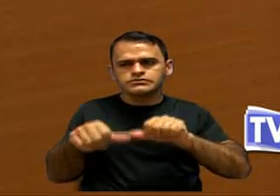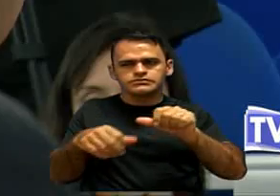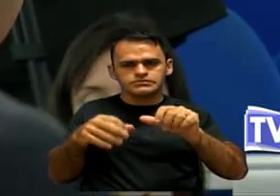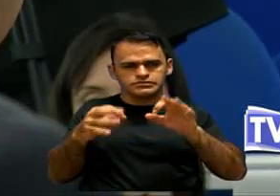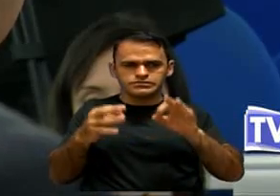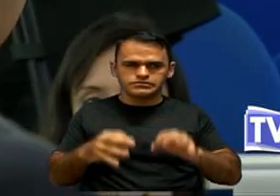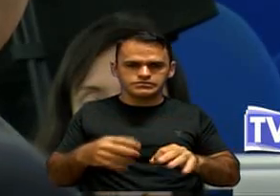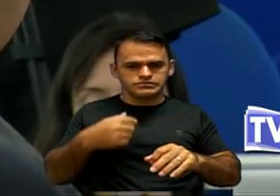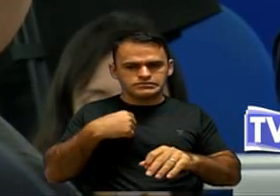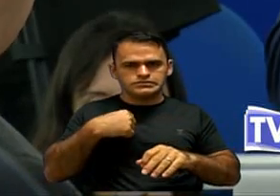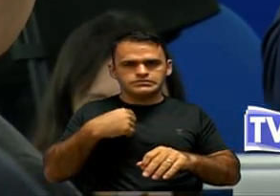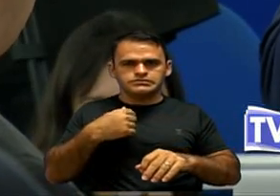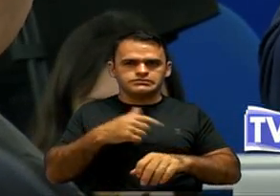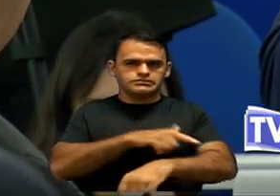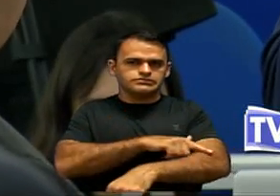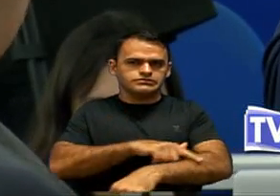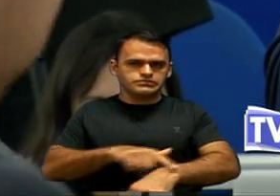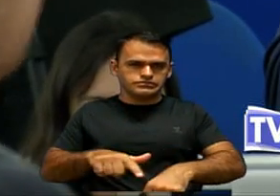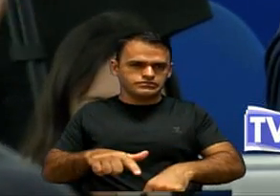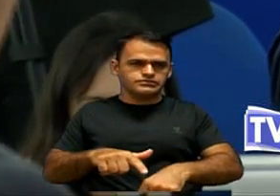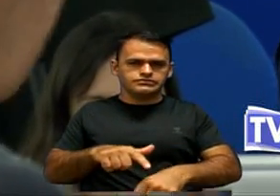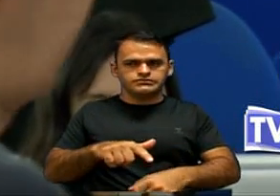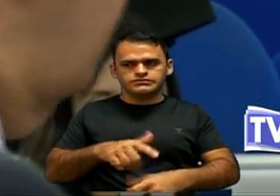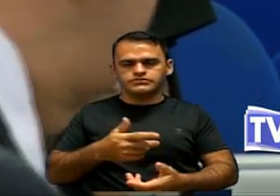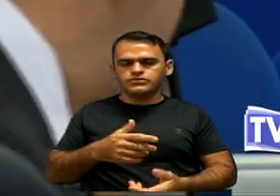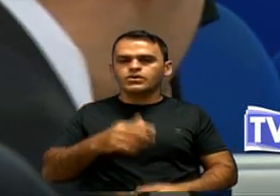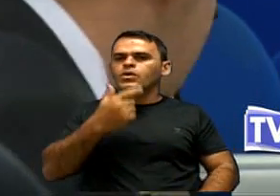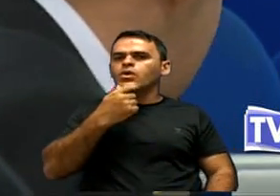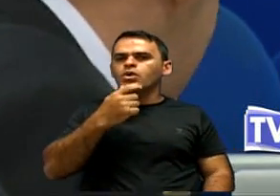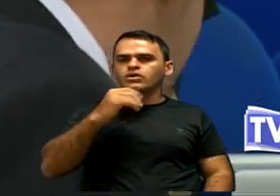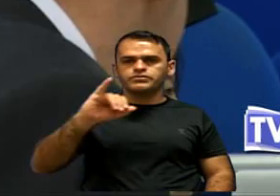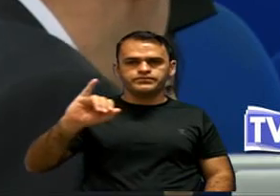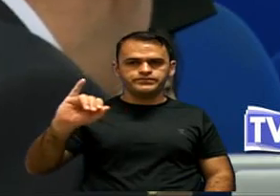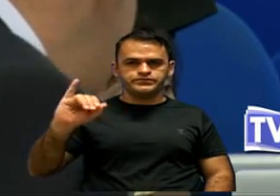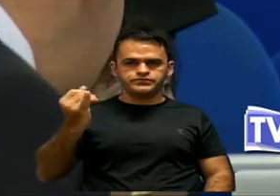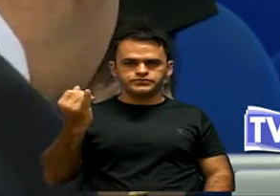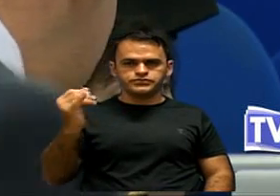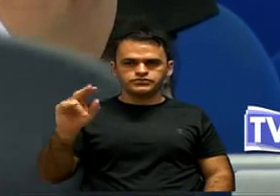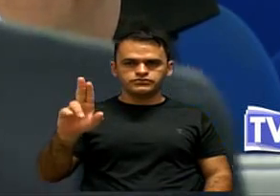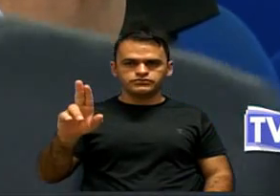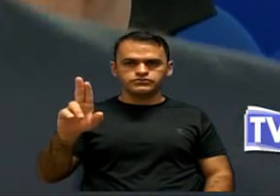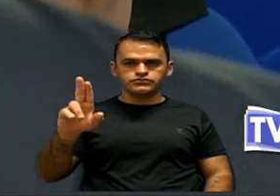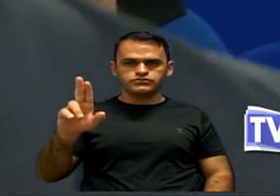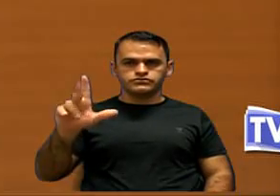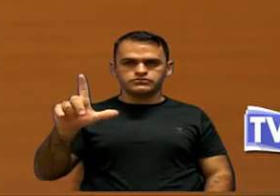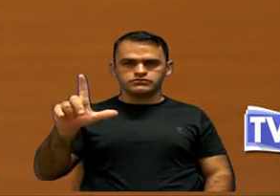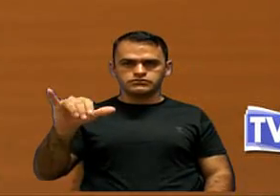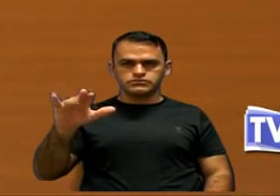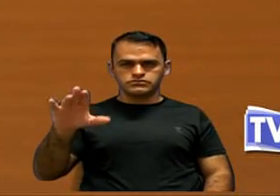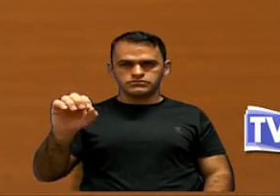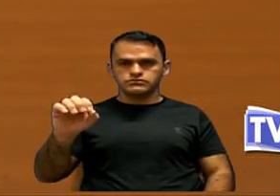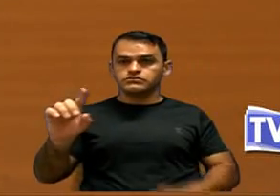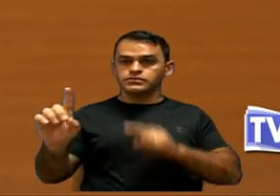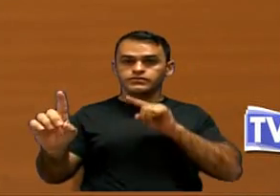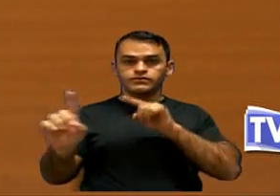uma deselegância que eu fiz, não citei o doutor Júlio. Doutor Júlio Martinez é o médico também, meu médico,